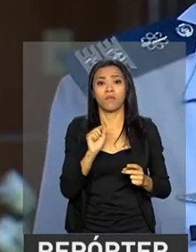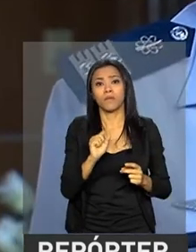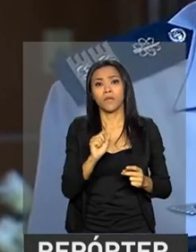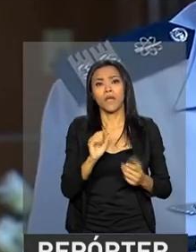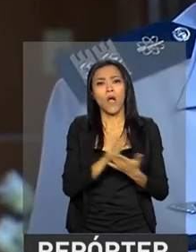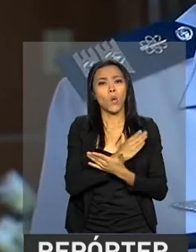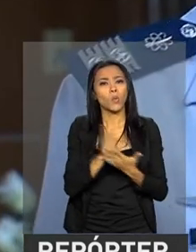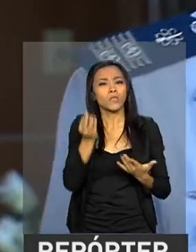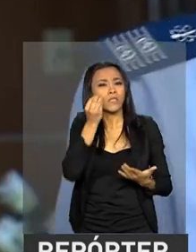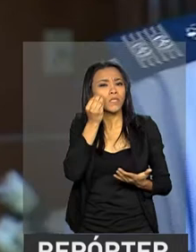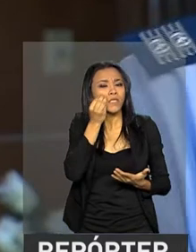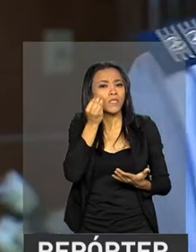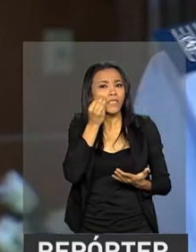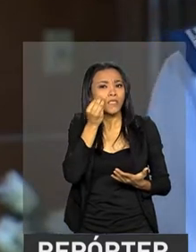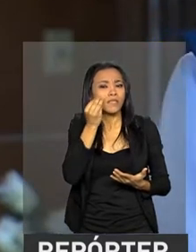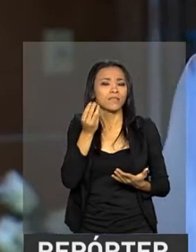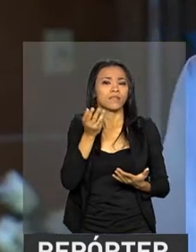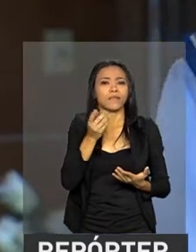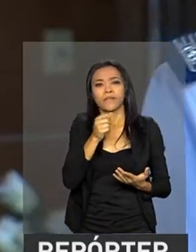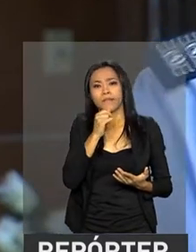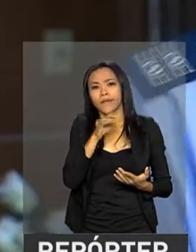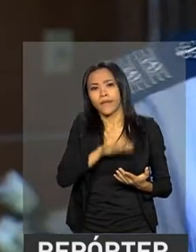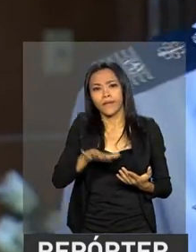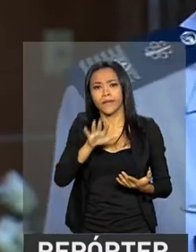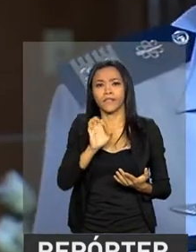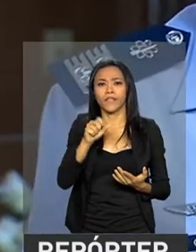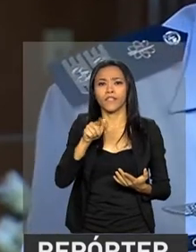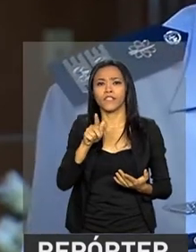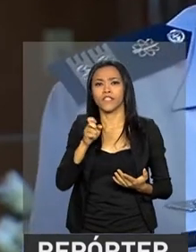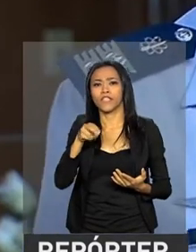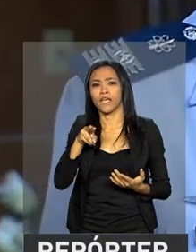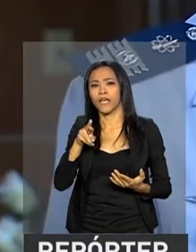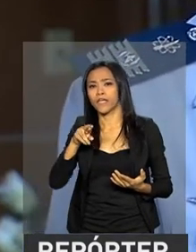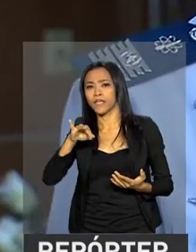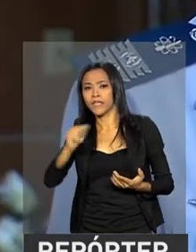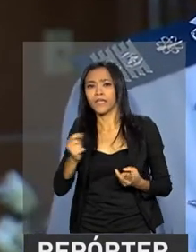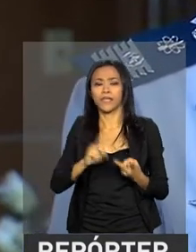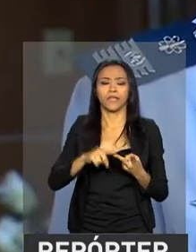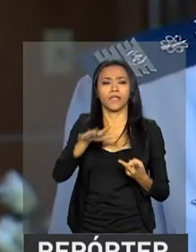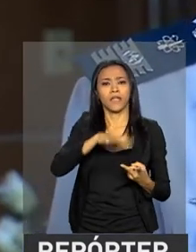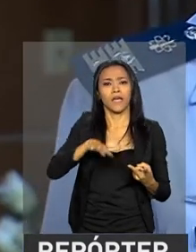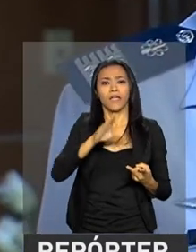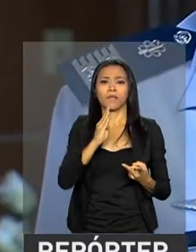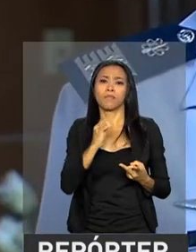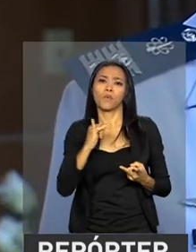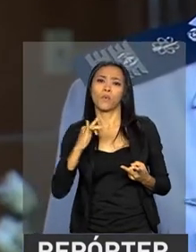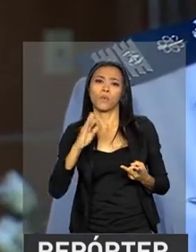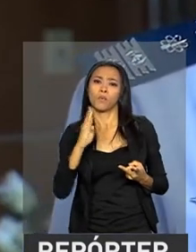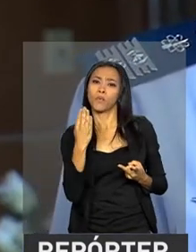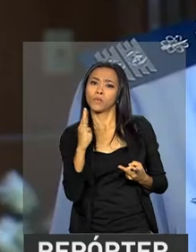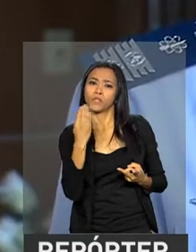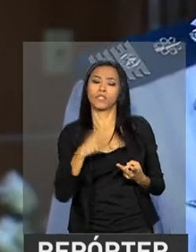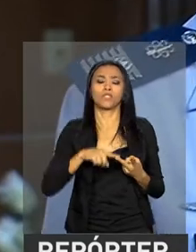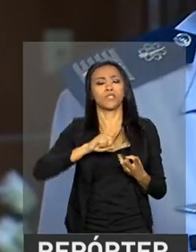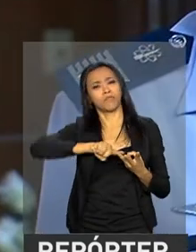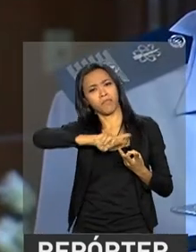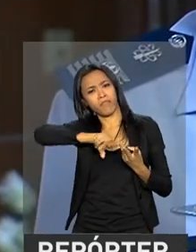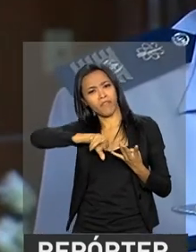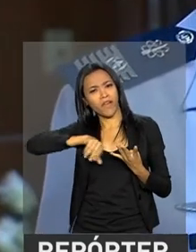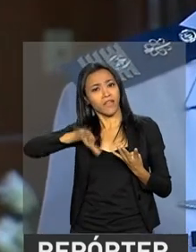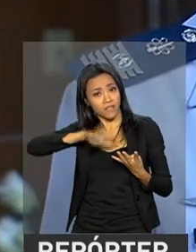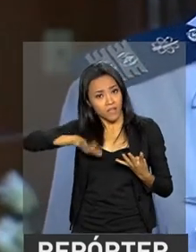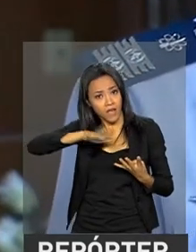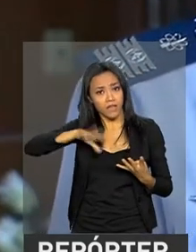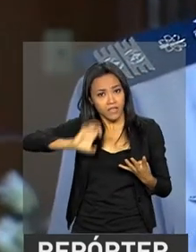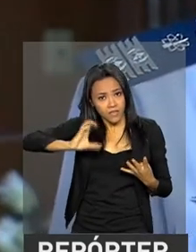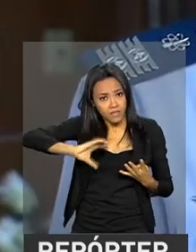alguns experimentos de engenharia, experimentos de biologia, nas mais diversas áreas, com instituições científicas